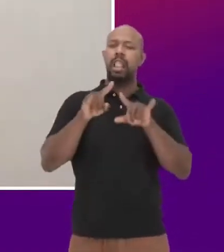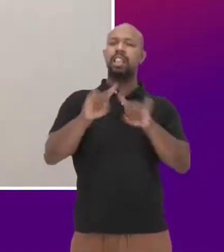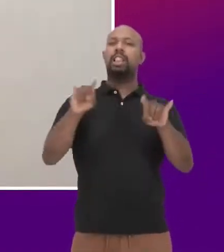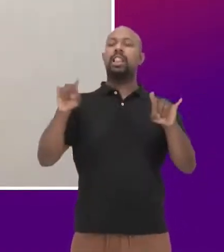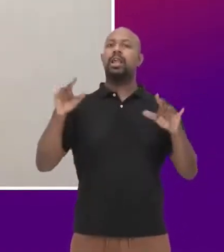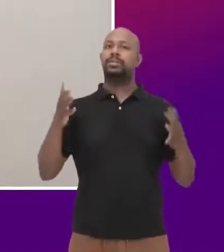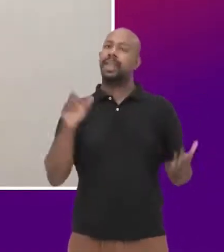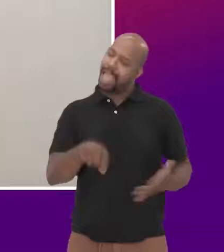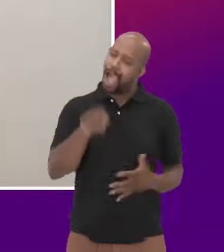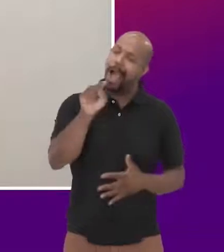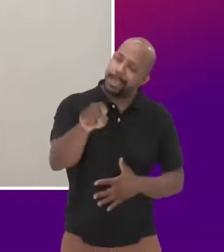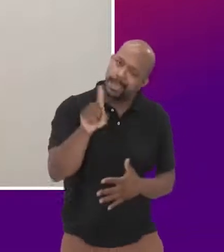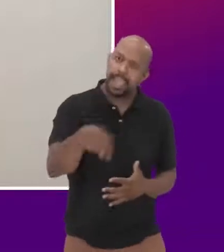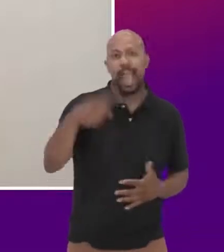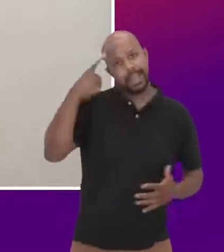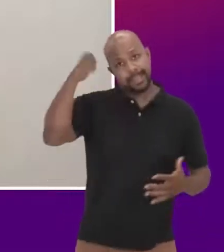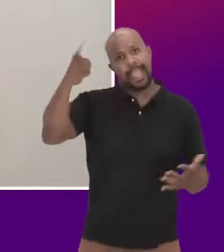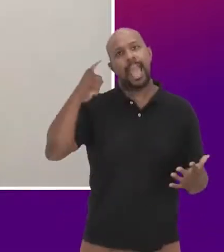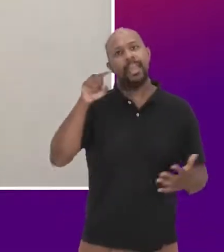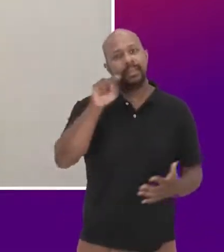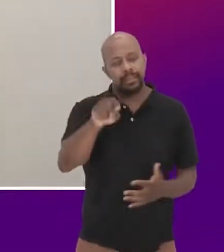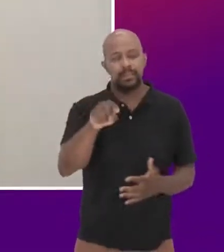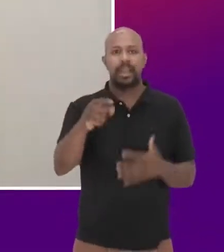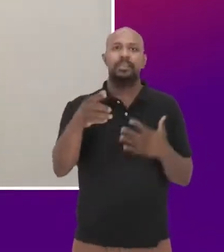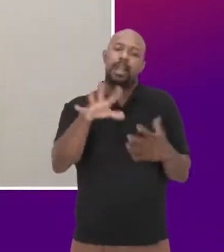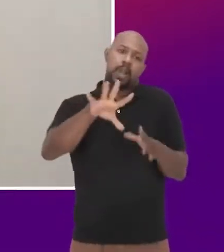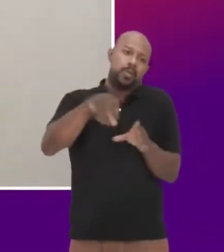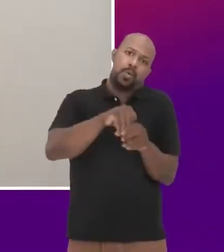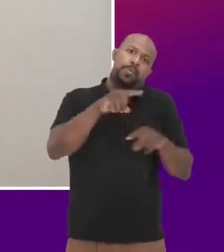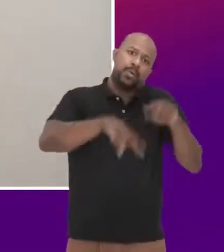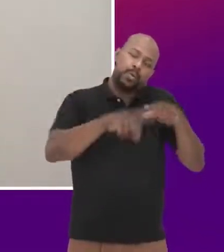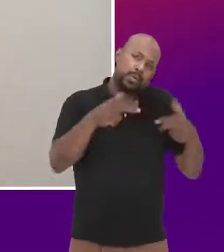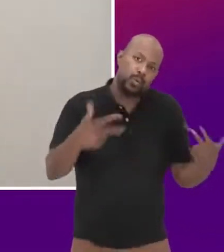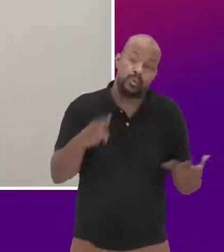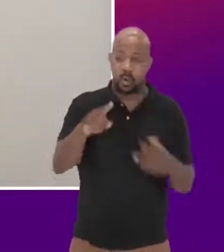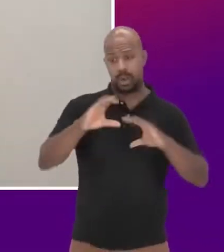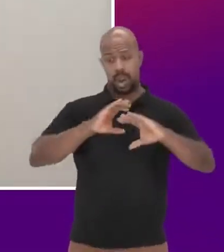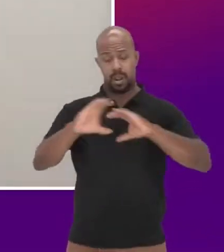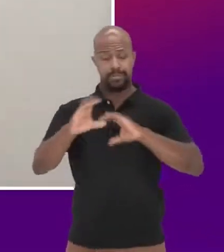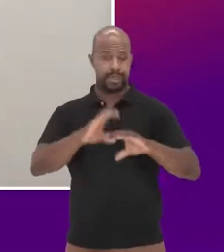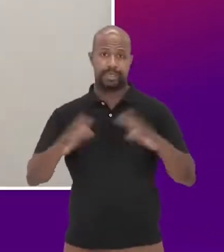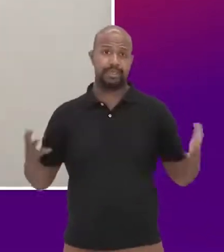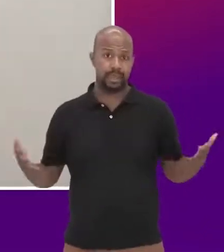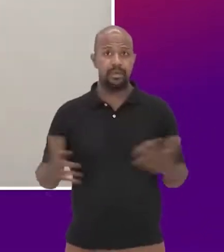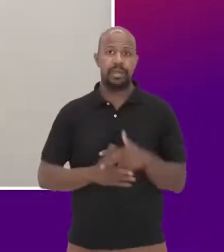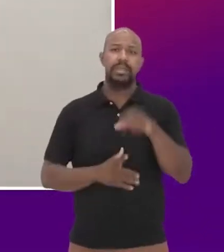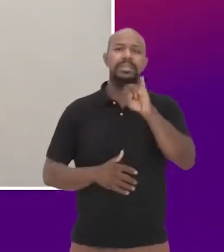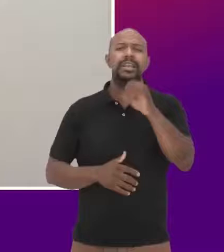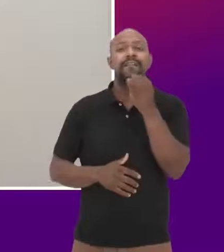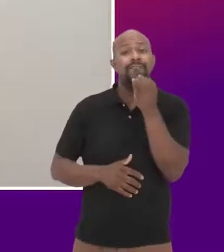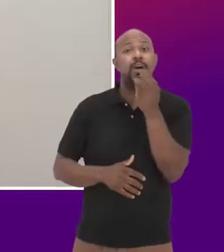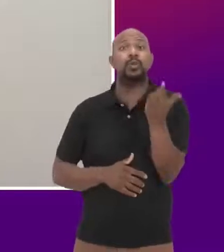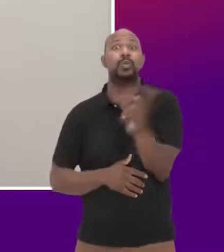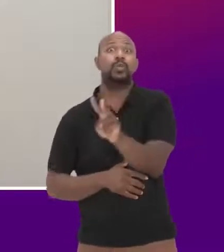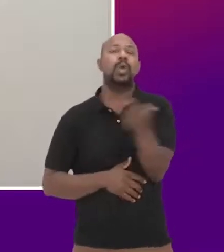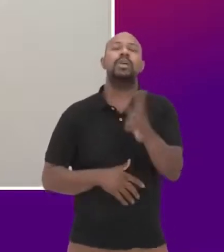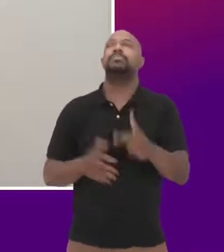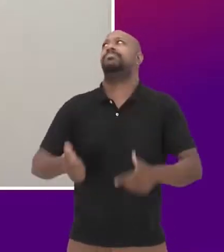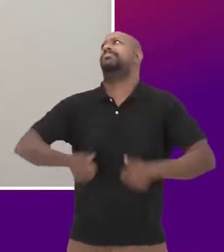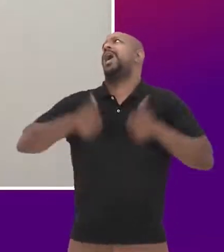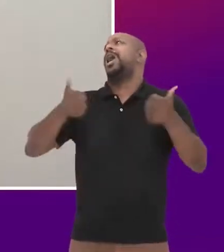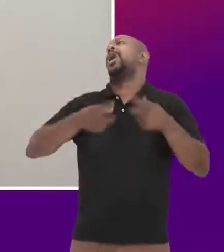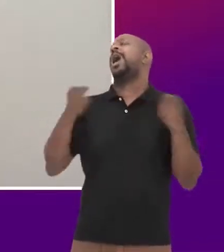seduzir. E é aí que entra a ideia, esteja ela no produto ou esteja na comunicação. E, se possível, nos dois, melhor